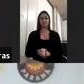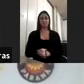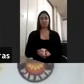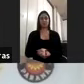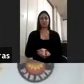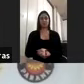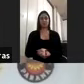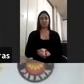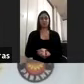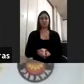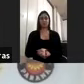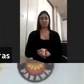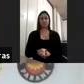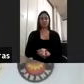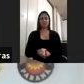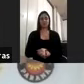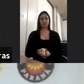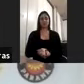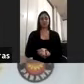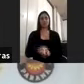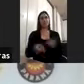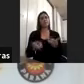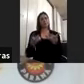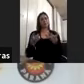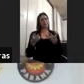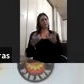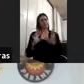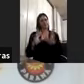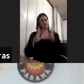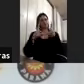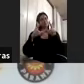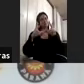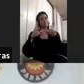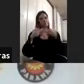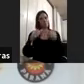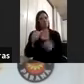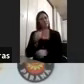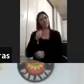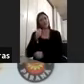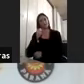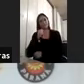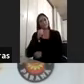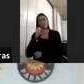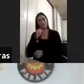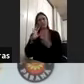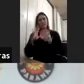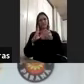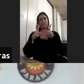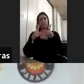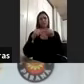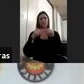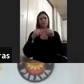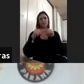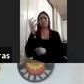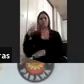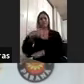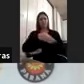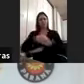E o intervalo continua sendo aqui as manifestações da Renault, que não dá para perder. E são